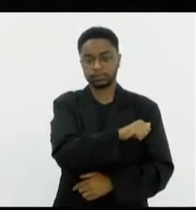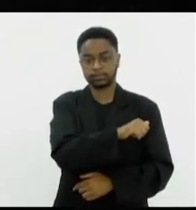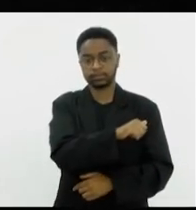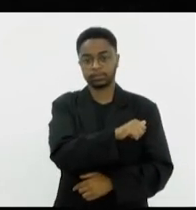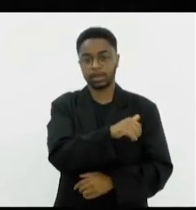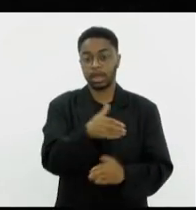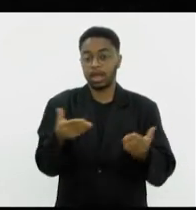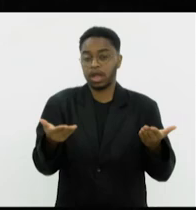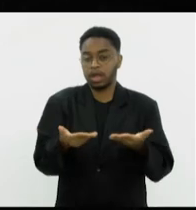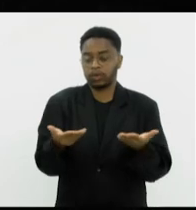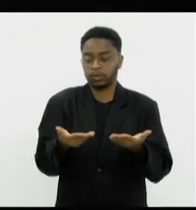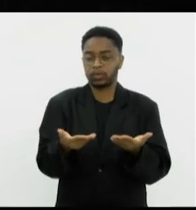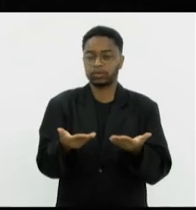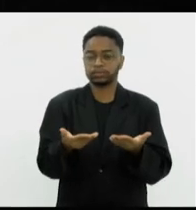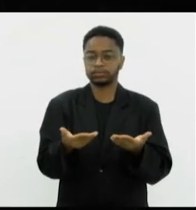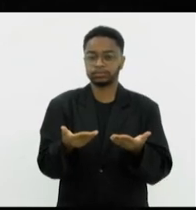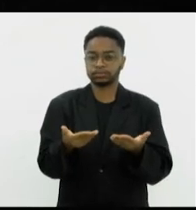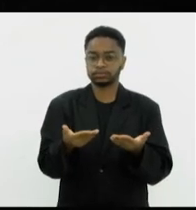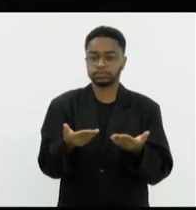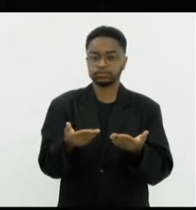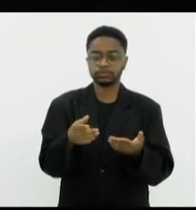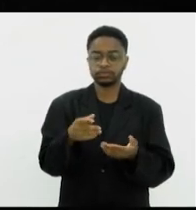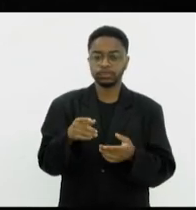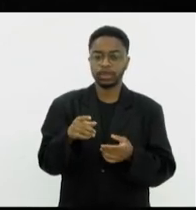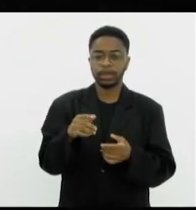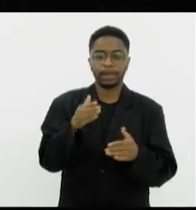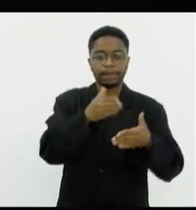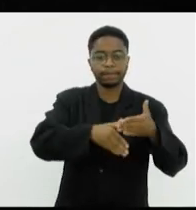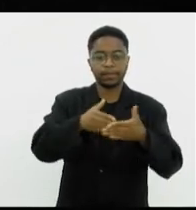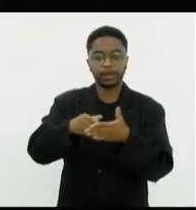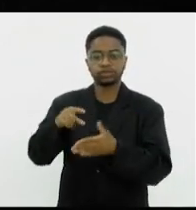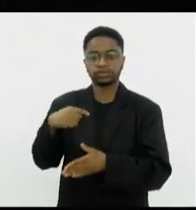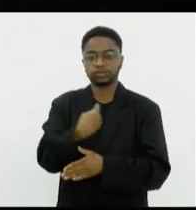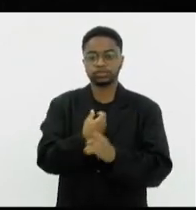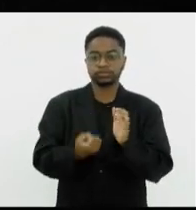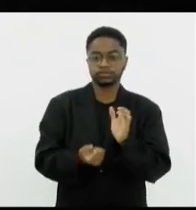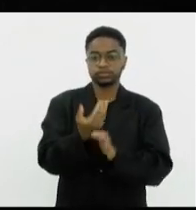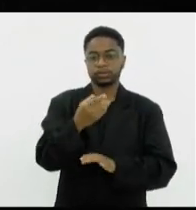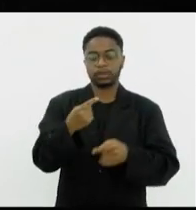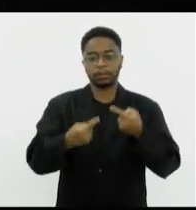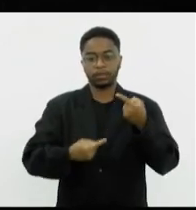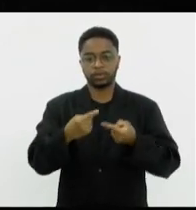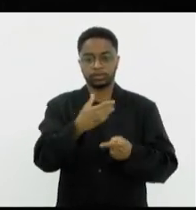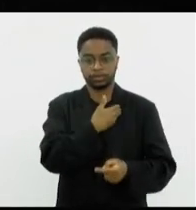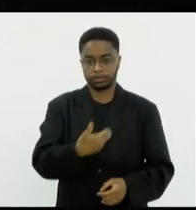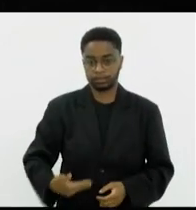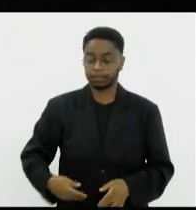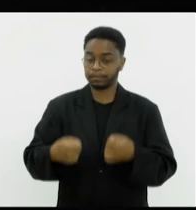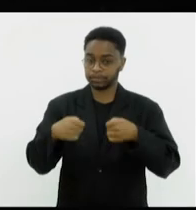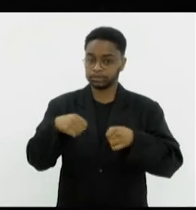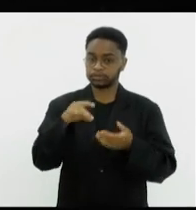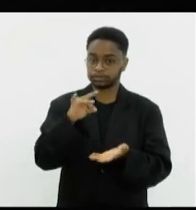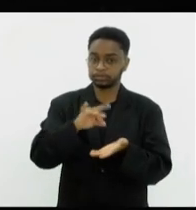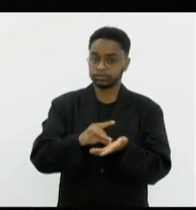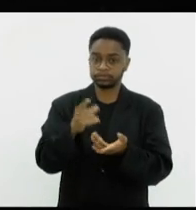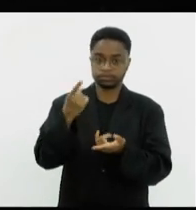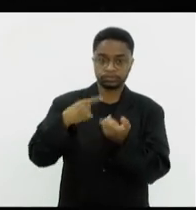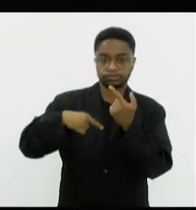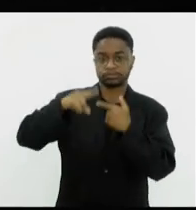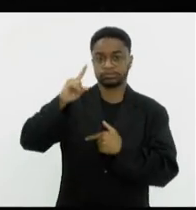servido como base para a gente não conseguir implementar políticas públicas, precisa efetivamente ser